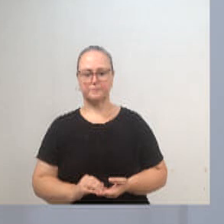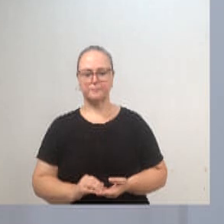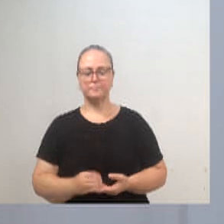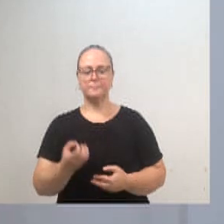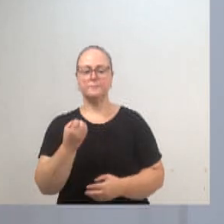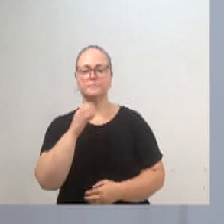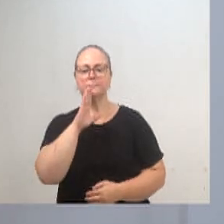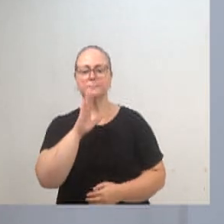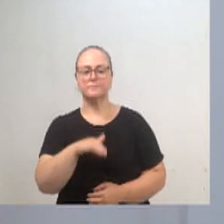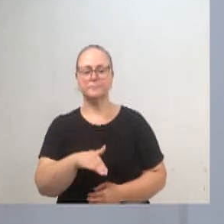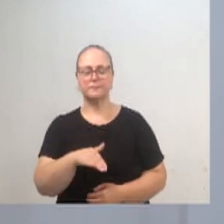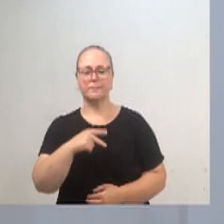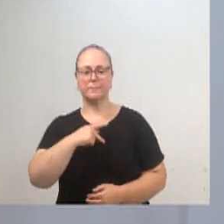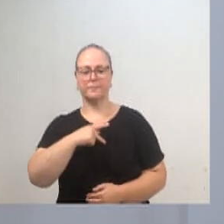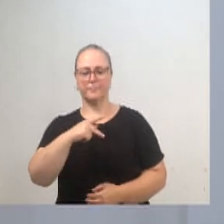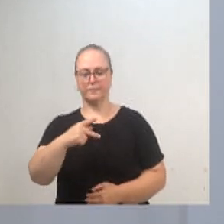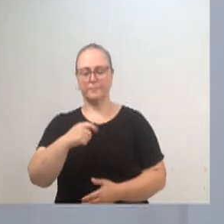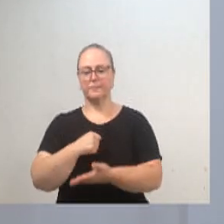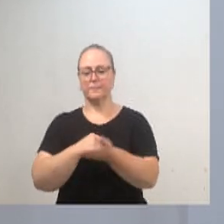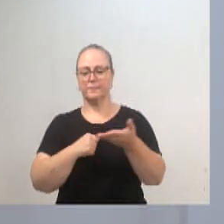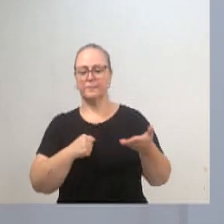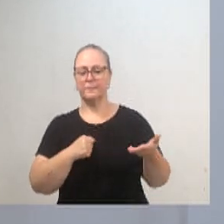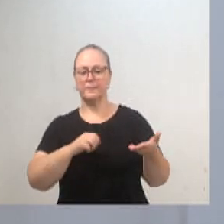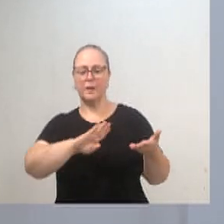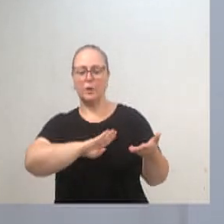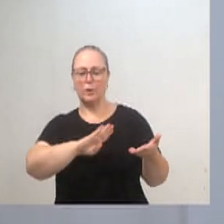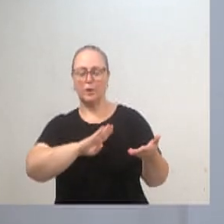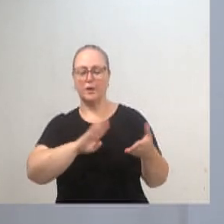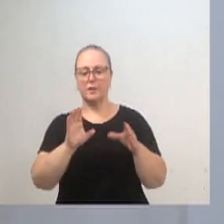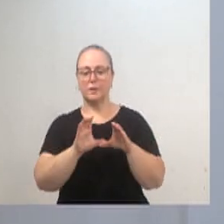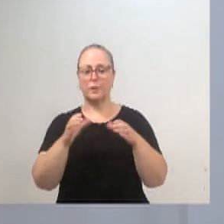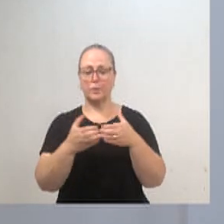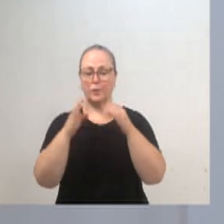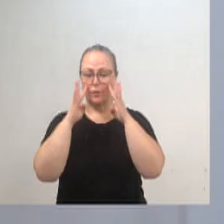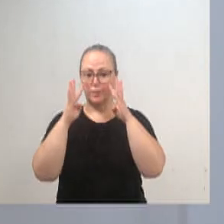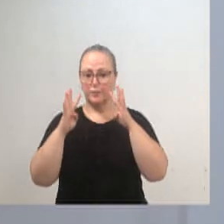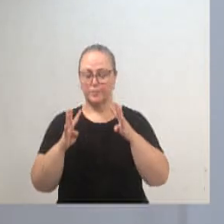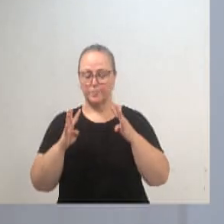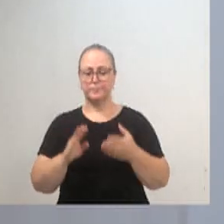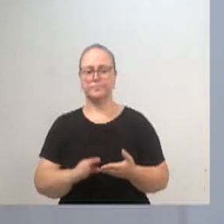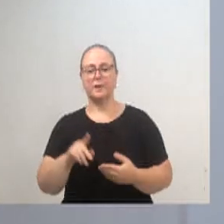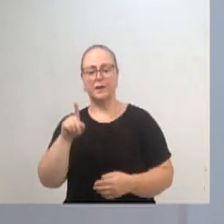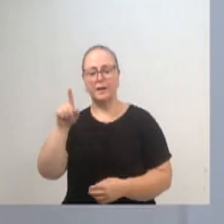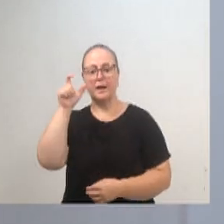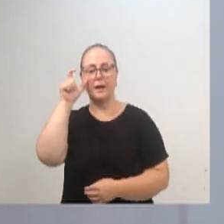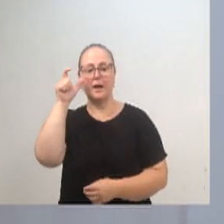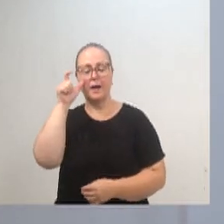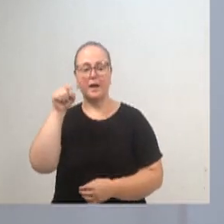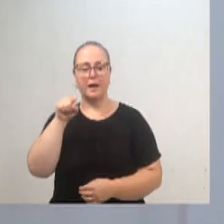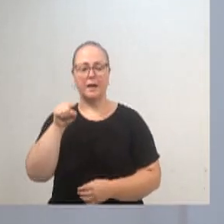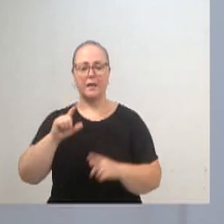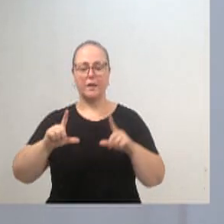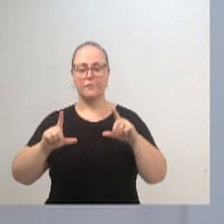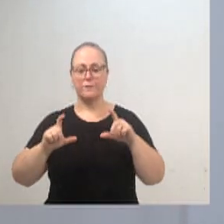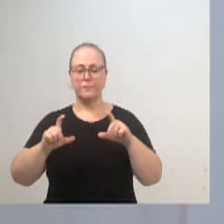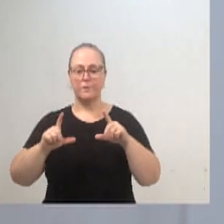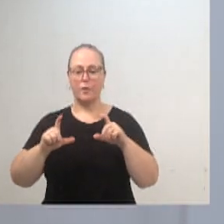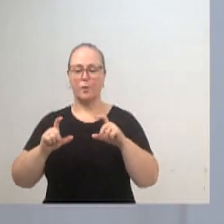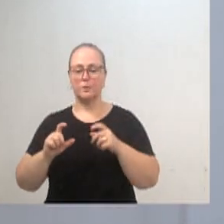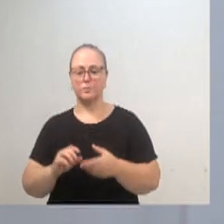Boa tarde, presidente. Boa tarde, demais colegas, comunidade que nos assiste. O Ari vai colocar umas fotos aqui para a gente,